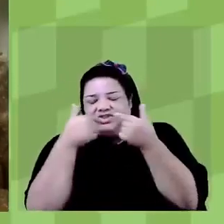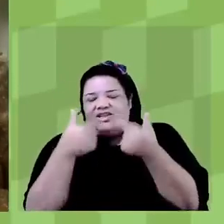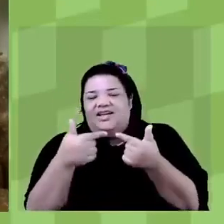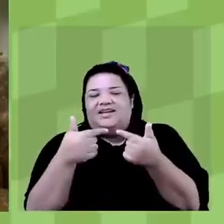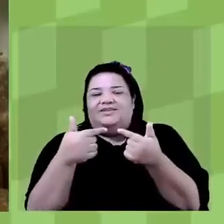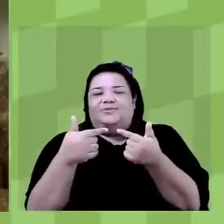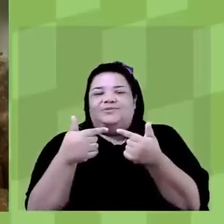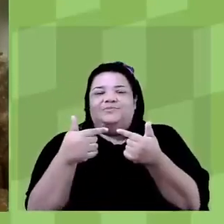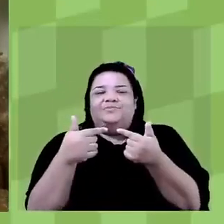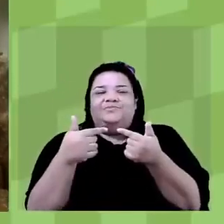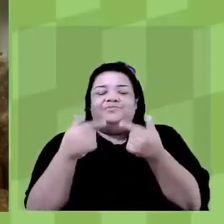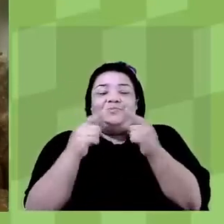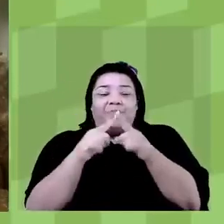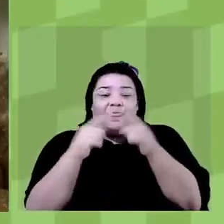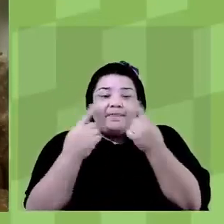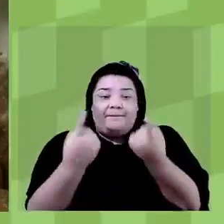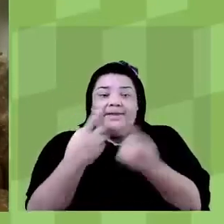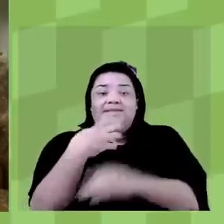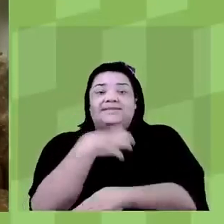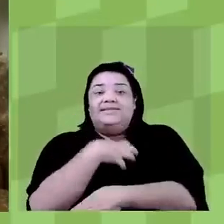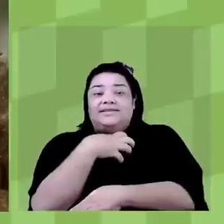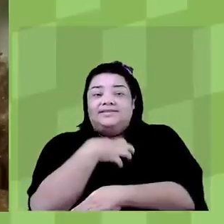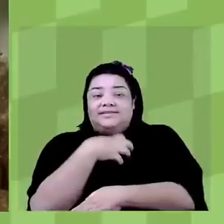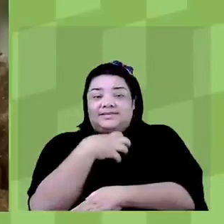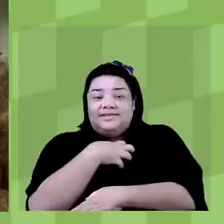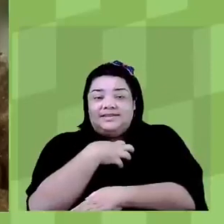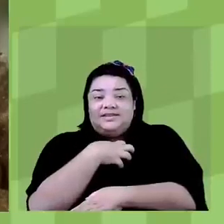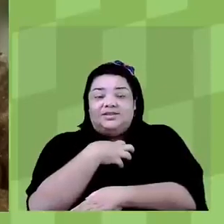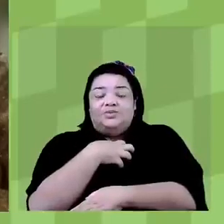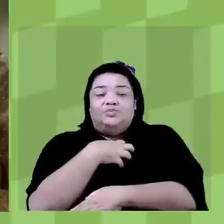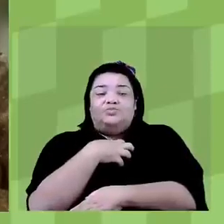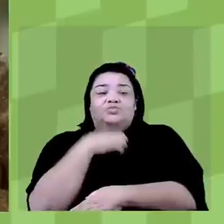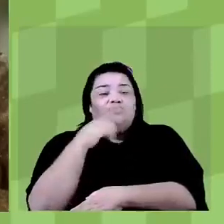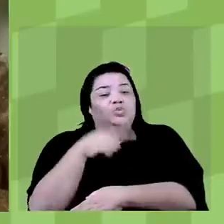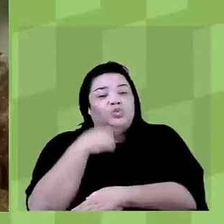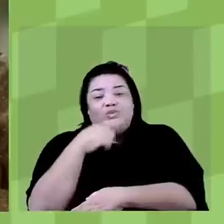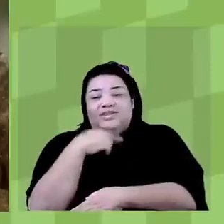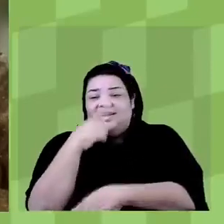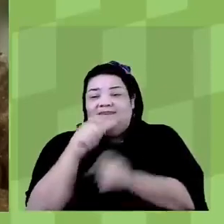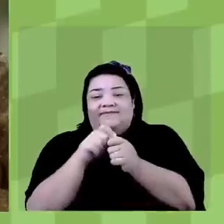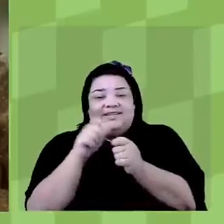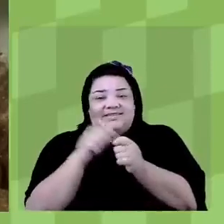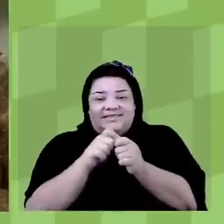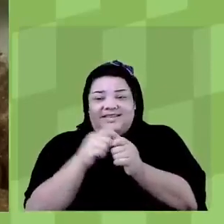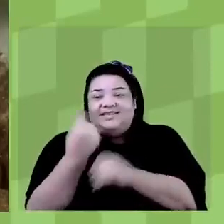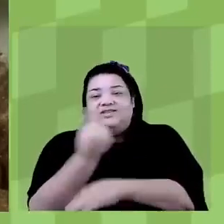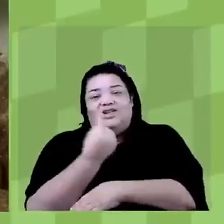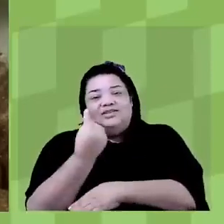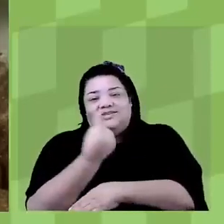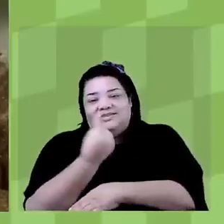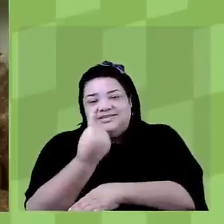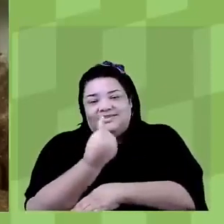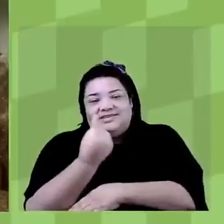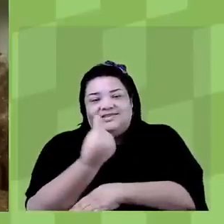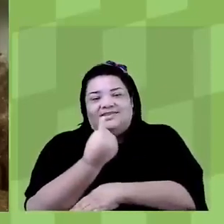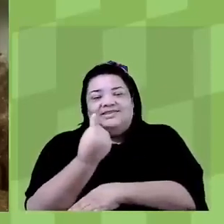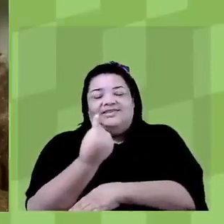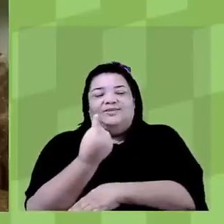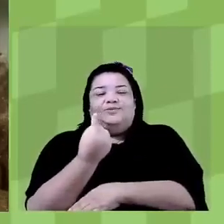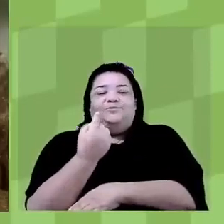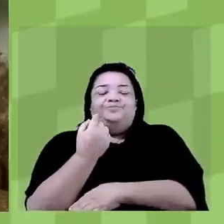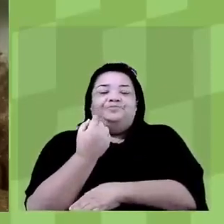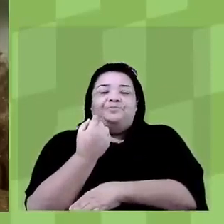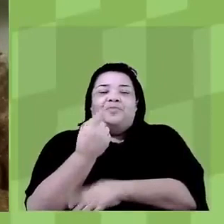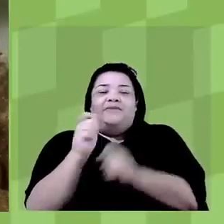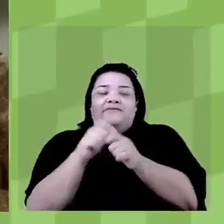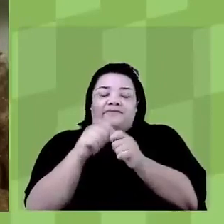apesar dessa sensação de uma suposta impotência, né, conseguir fazer muitas medidas efetivas